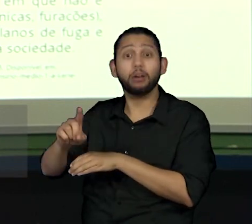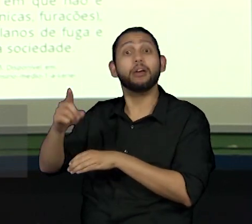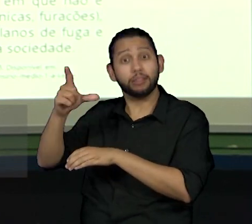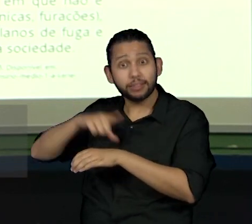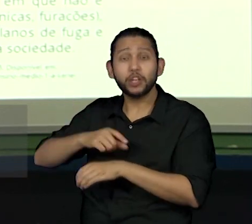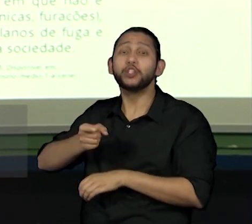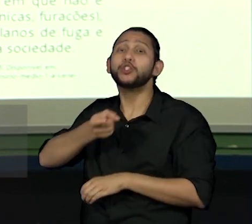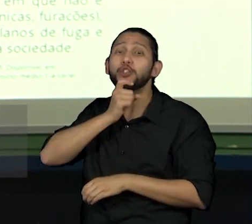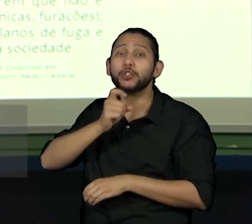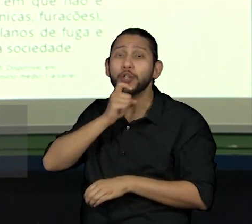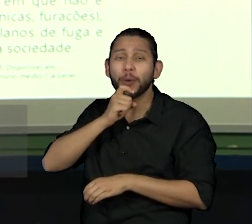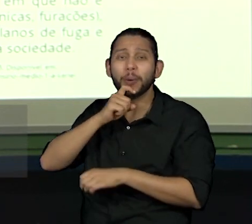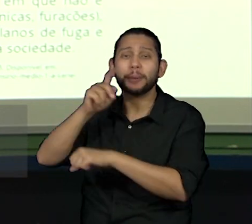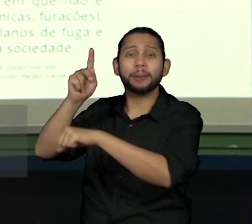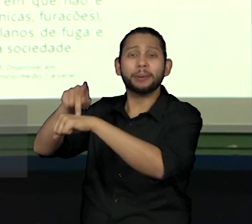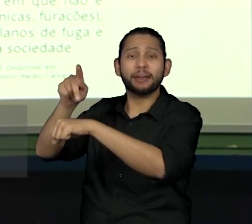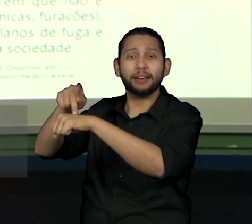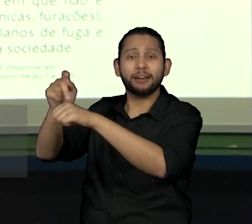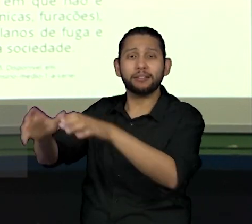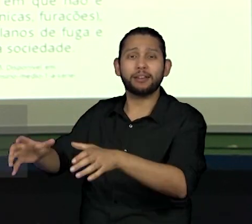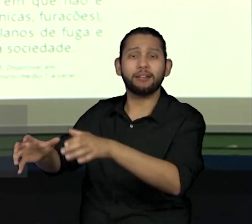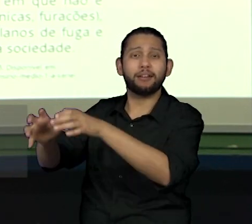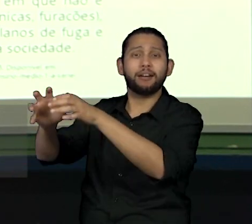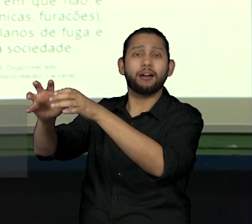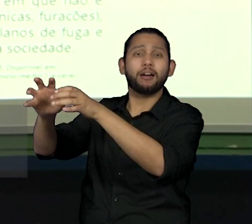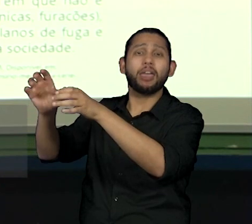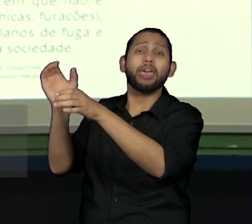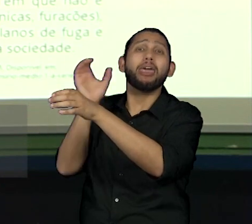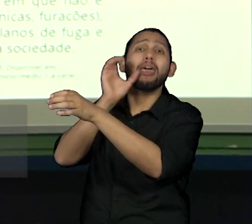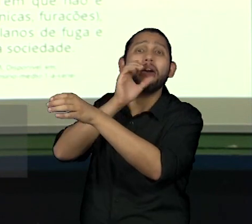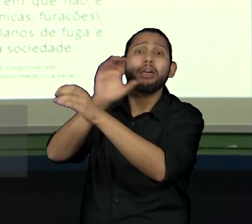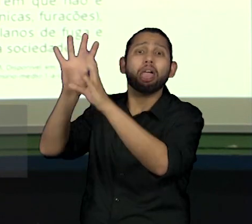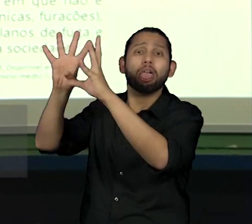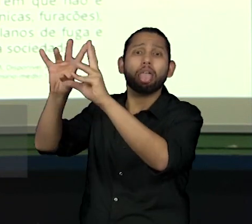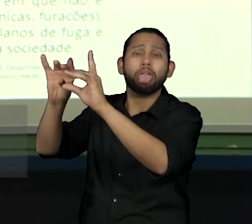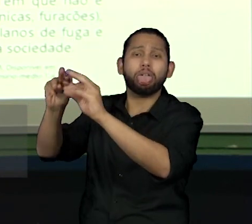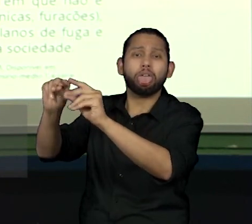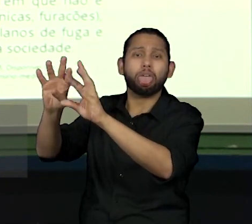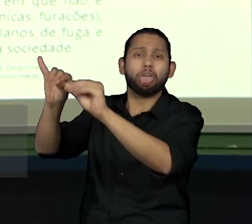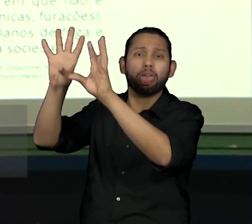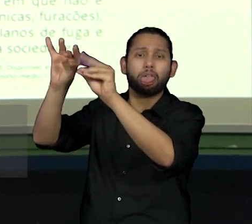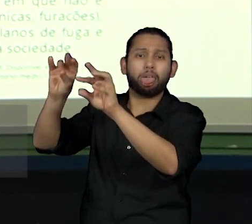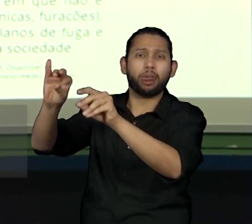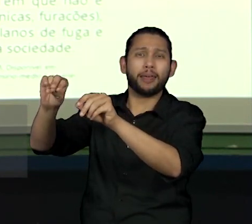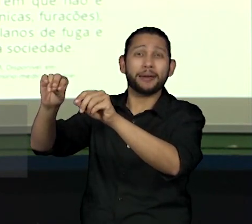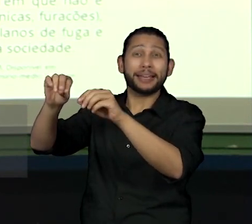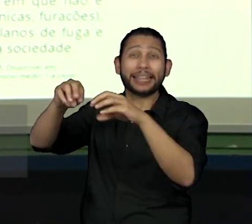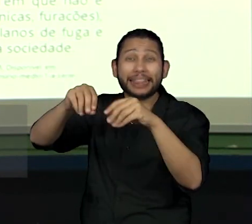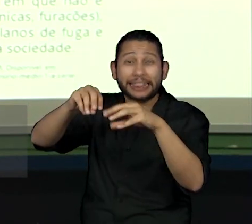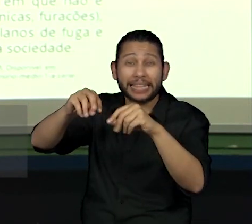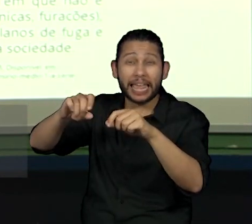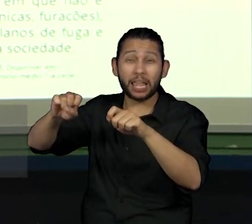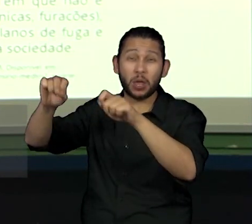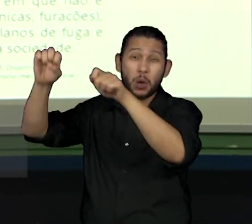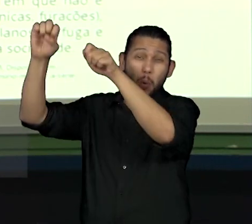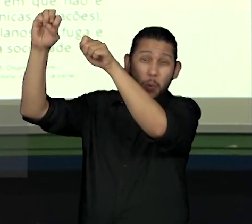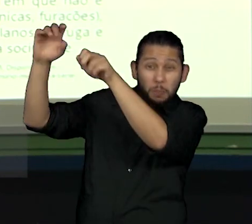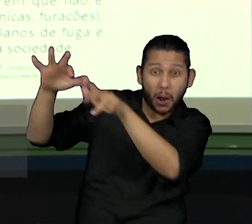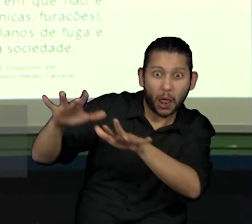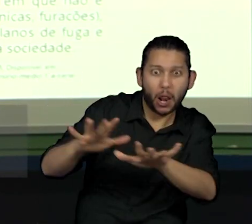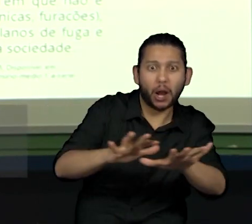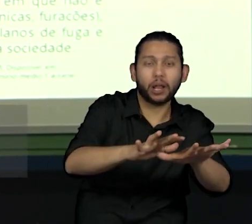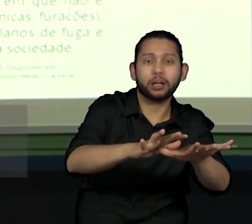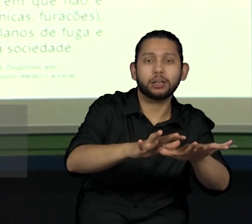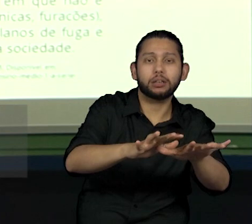Ou seja, a Colômbia ela não tinha o mesmo dinheiro e o mesmo investimento num controle passivo, como a Itália ou o